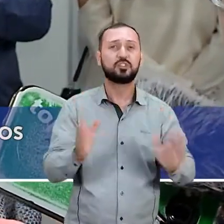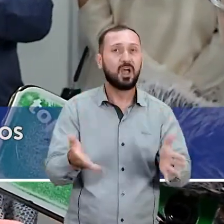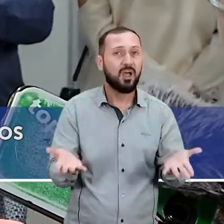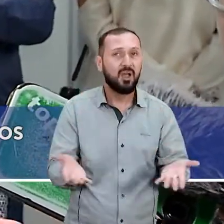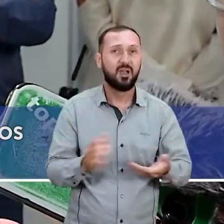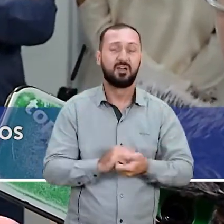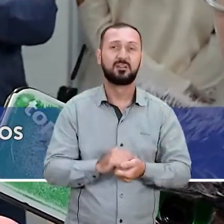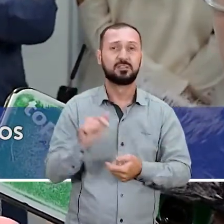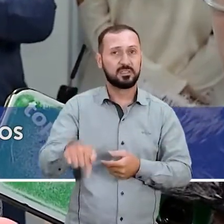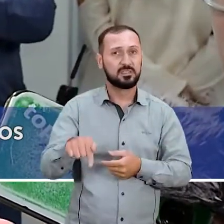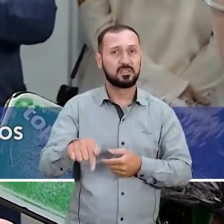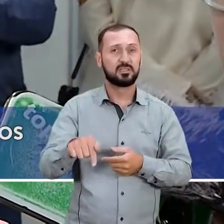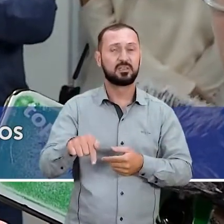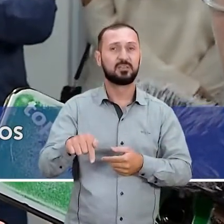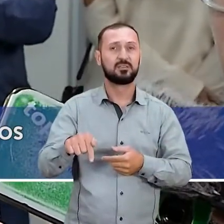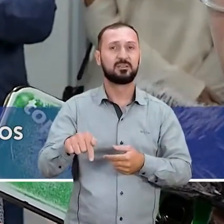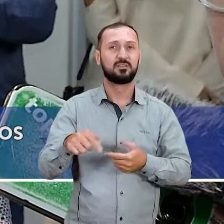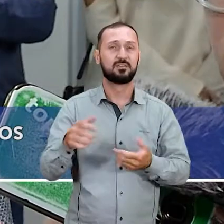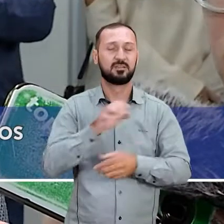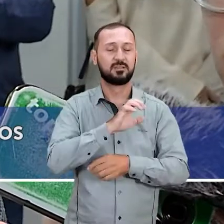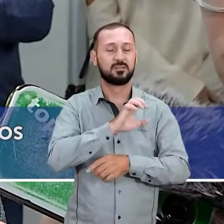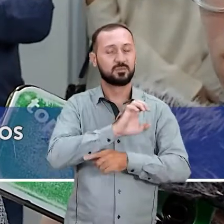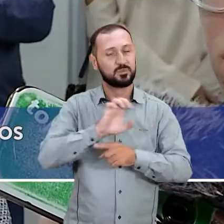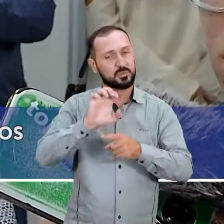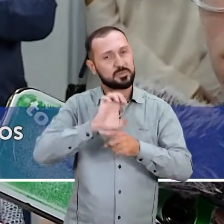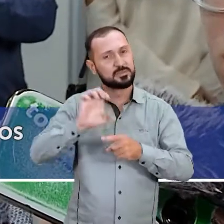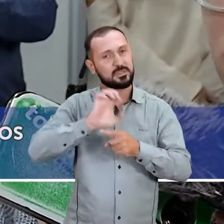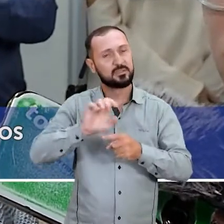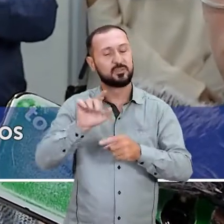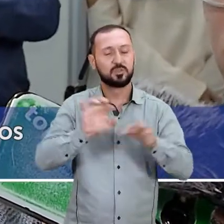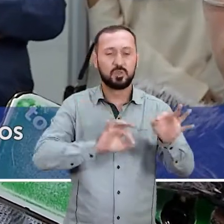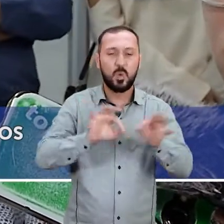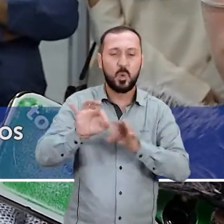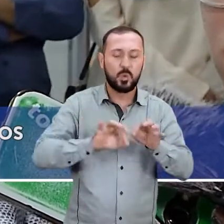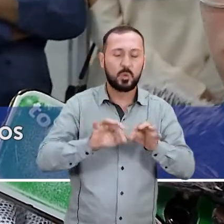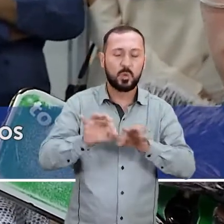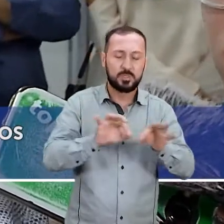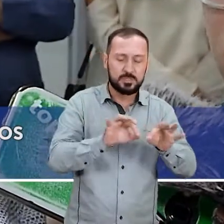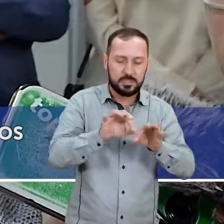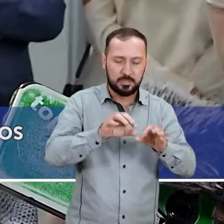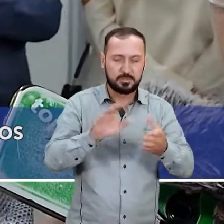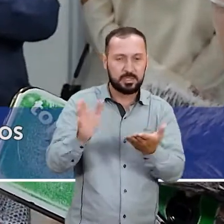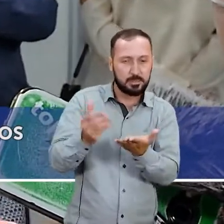né? Ninguém perguntou, no Estado. Então nós estamos, assim, na verdade,